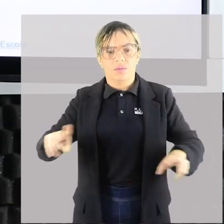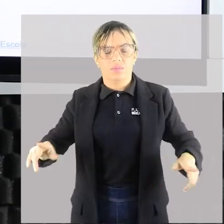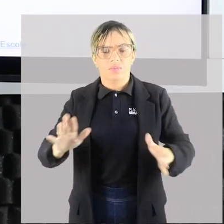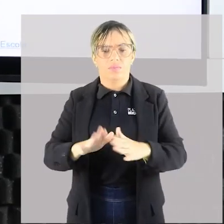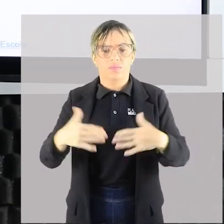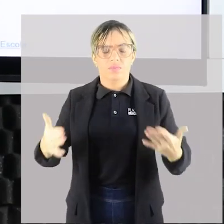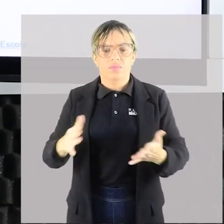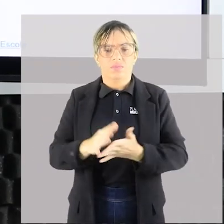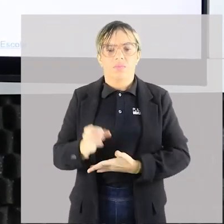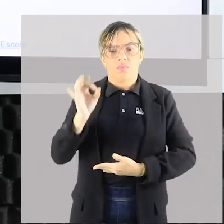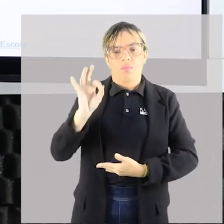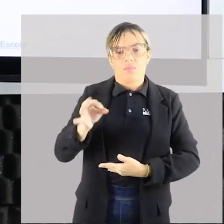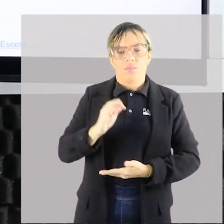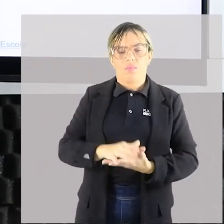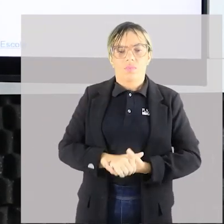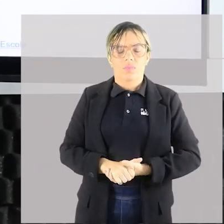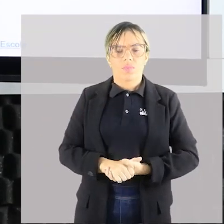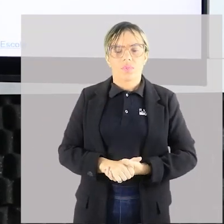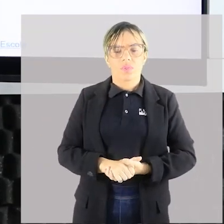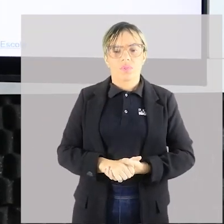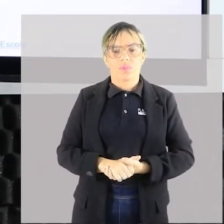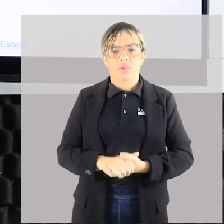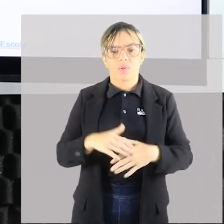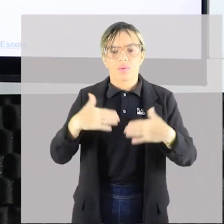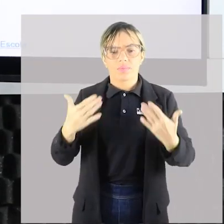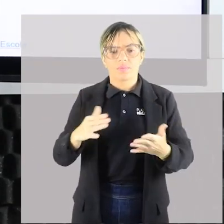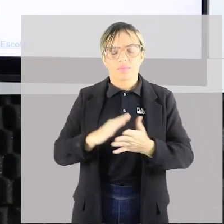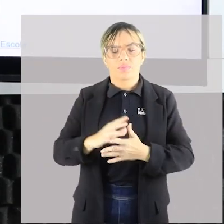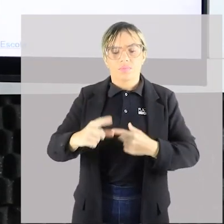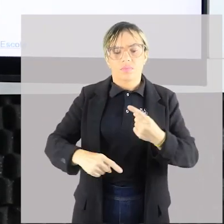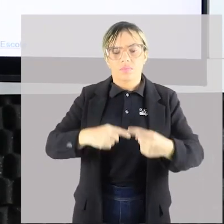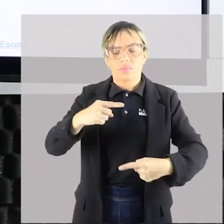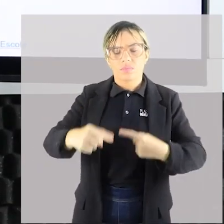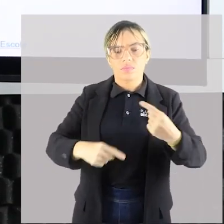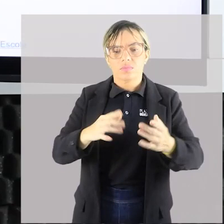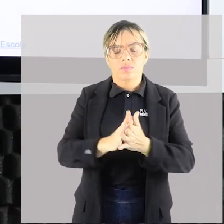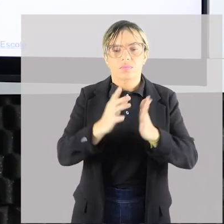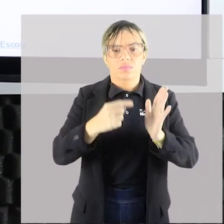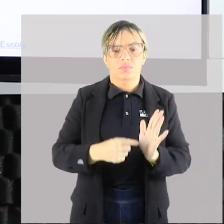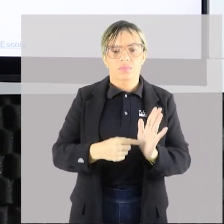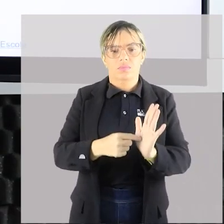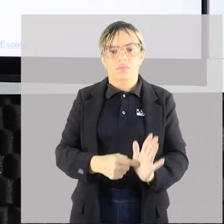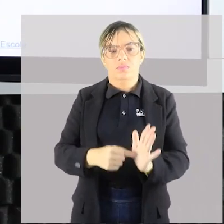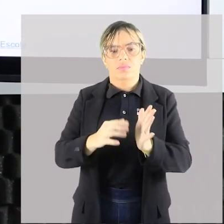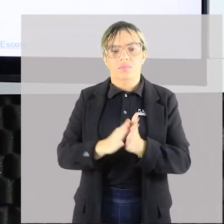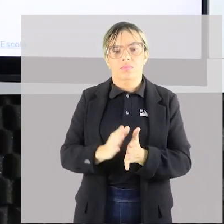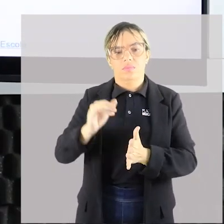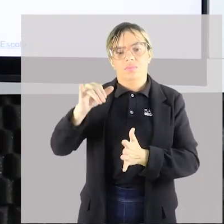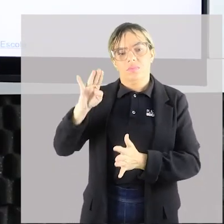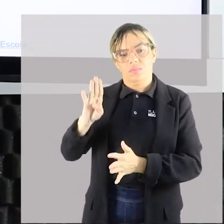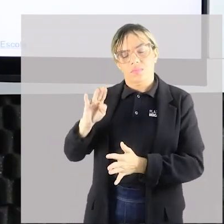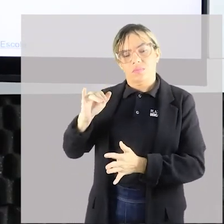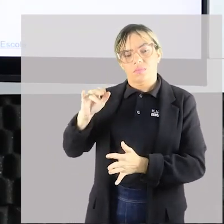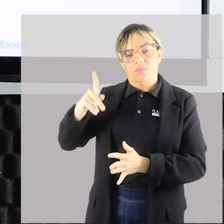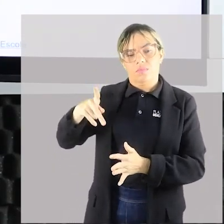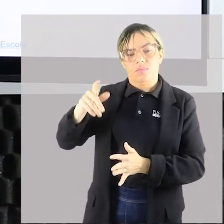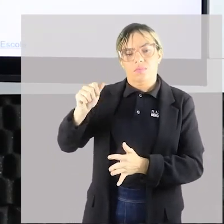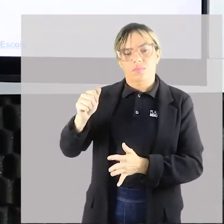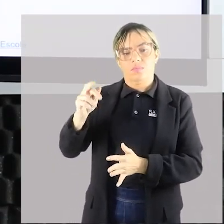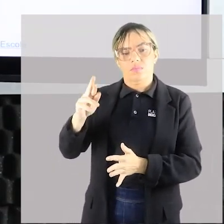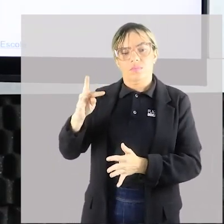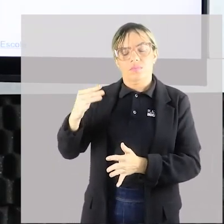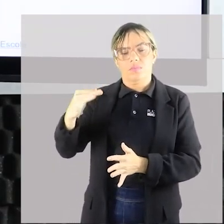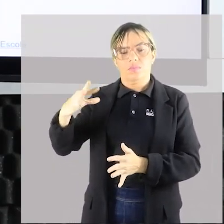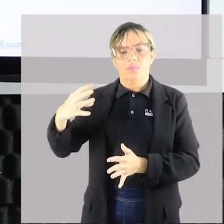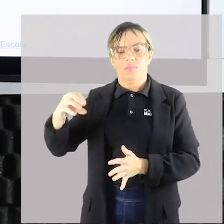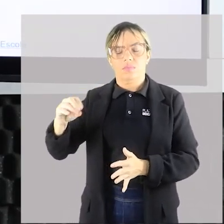certo? Bora lá. Essa reprodução que eu estou mostrando aqui para vocês, com o nome de bipartição, é uma